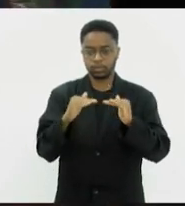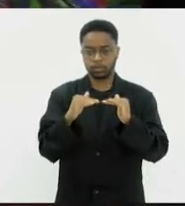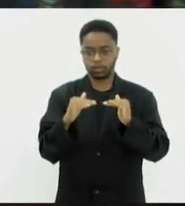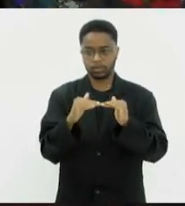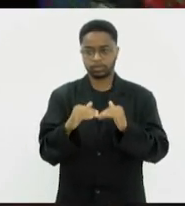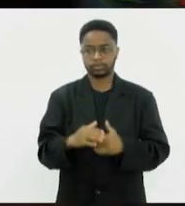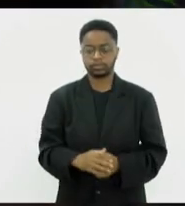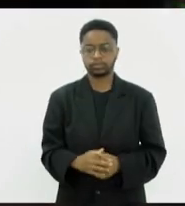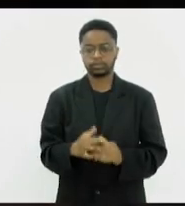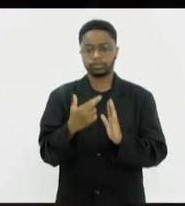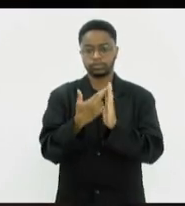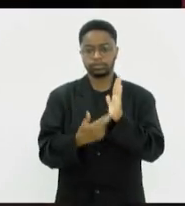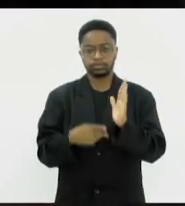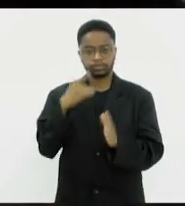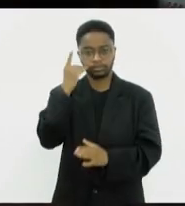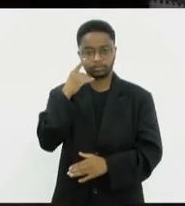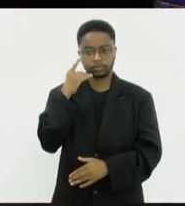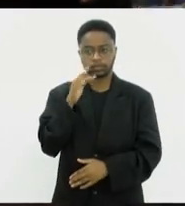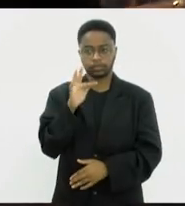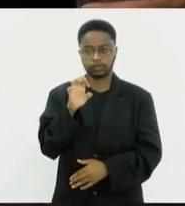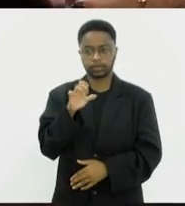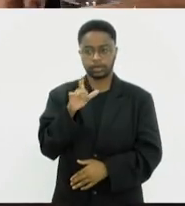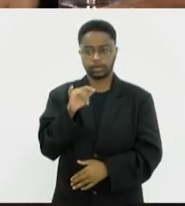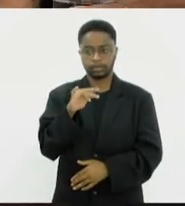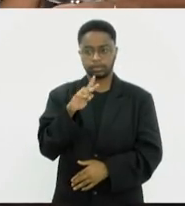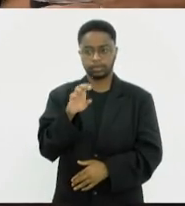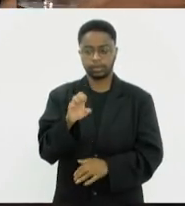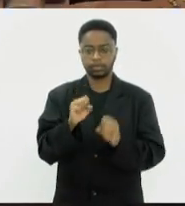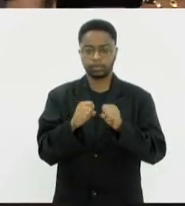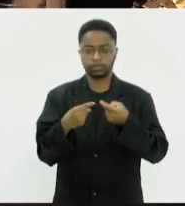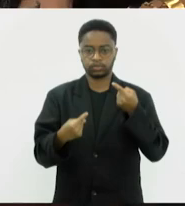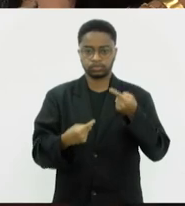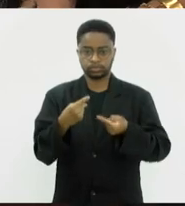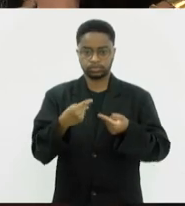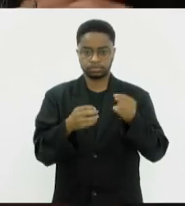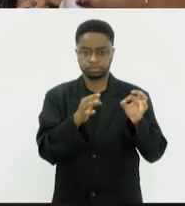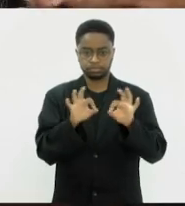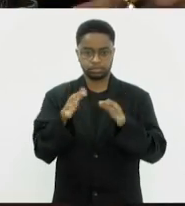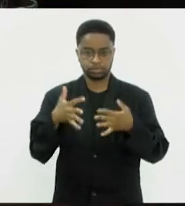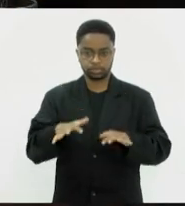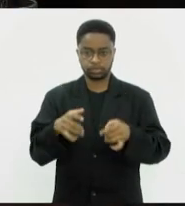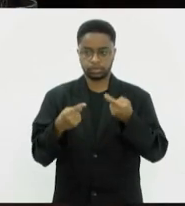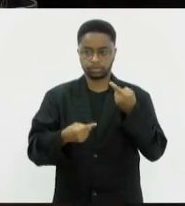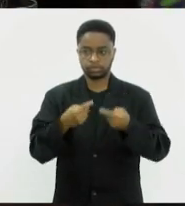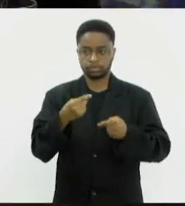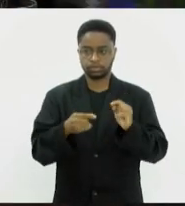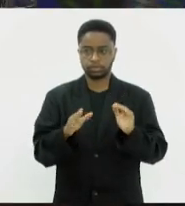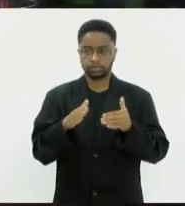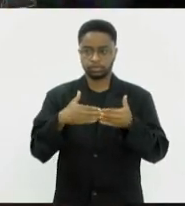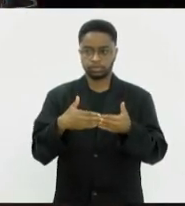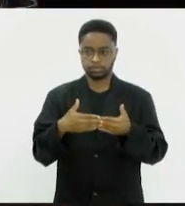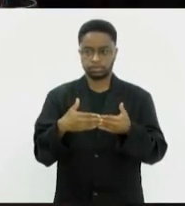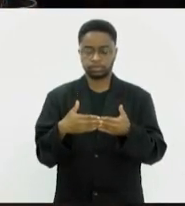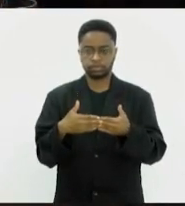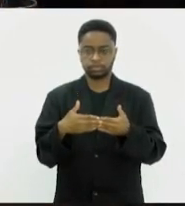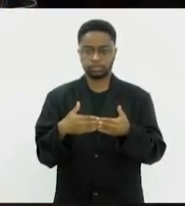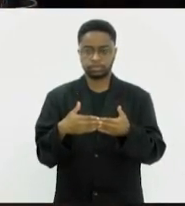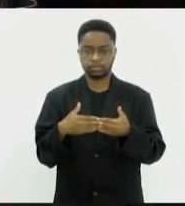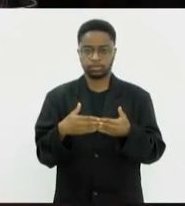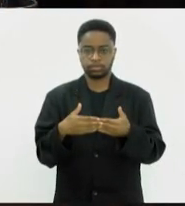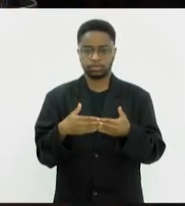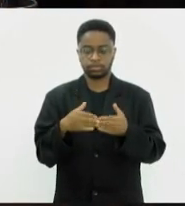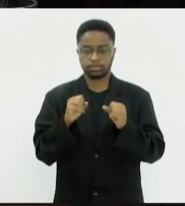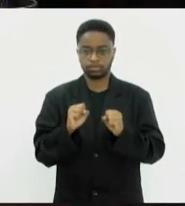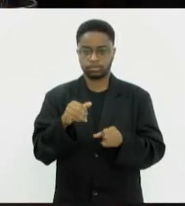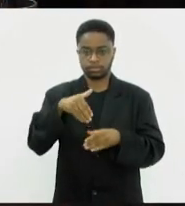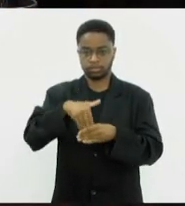favorável. Relator, deputado Felipe Soares. Em discussão, não havendo quem queira discutir, encerrada a discussão.